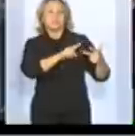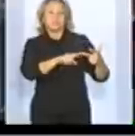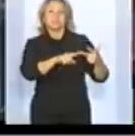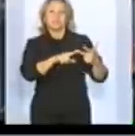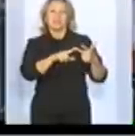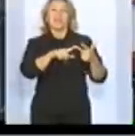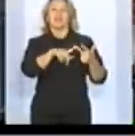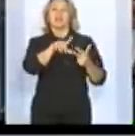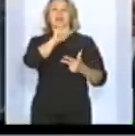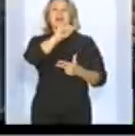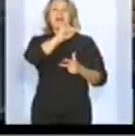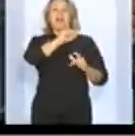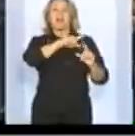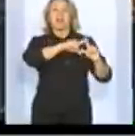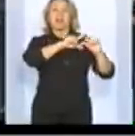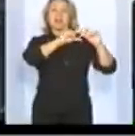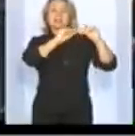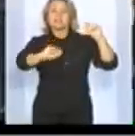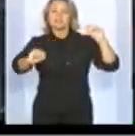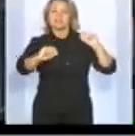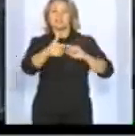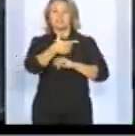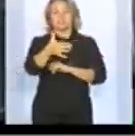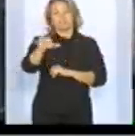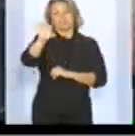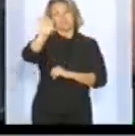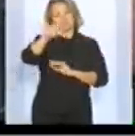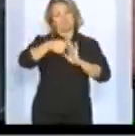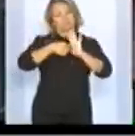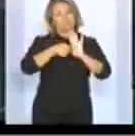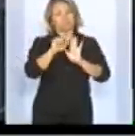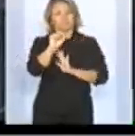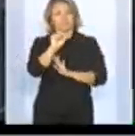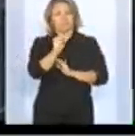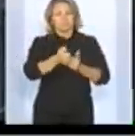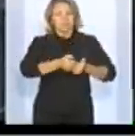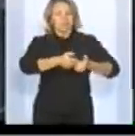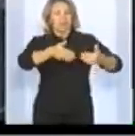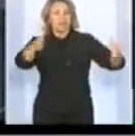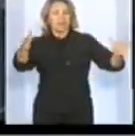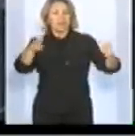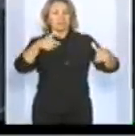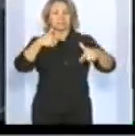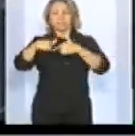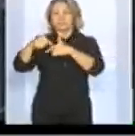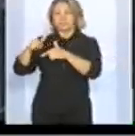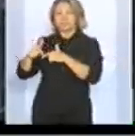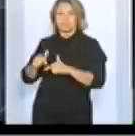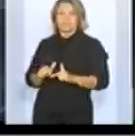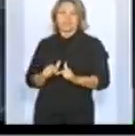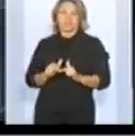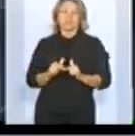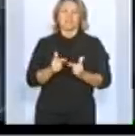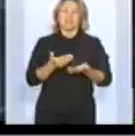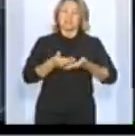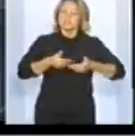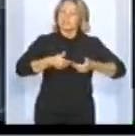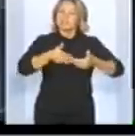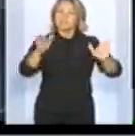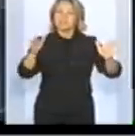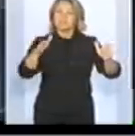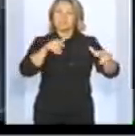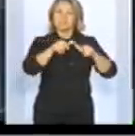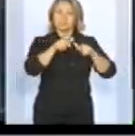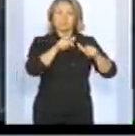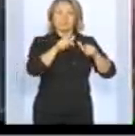29. O artigo 29 é o artigo que abre o mercado. Obviamente, ele vem abrindo o mercado,